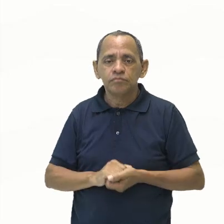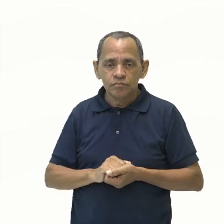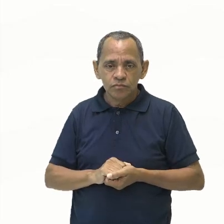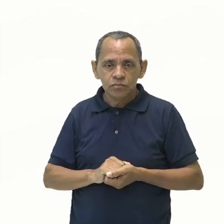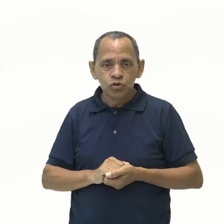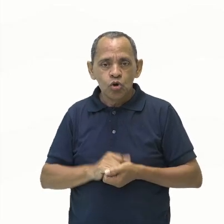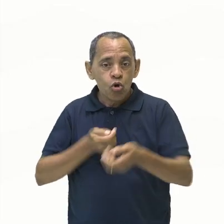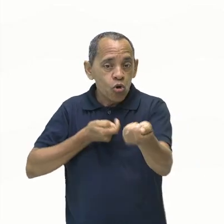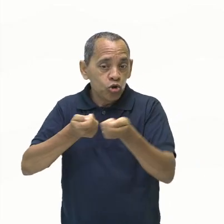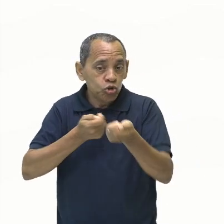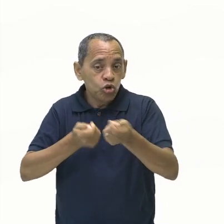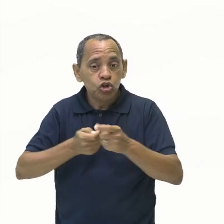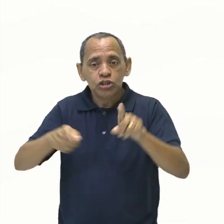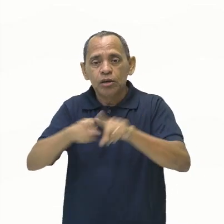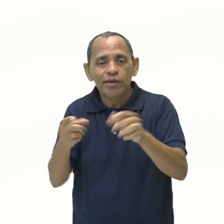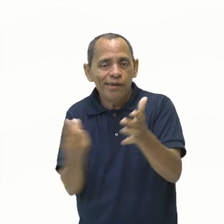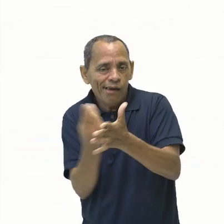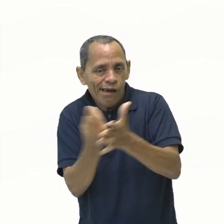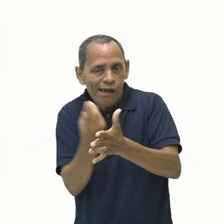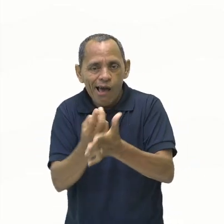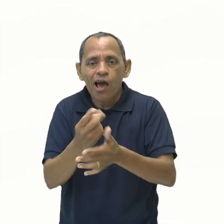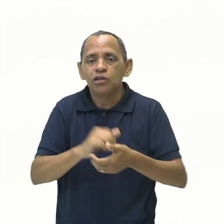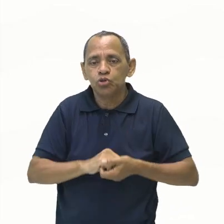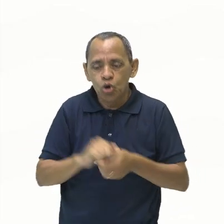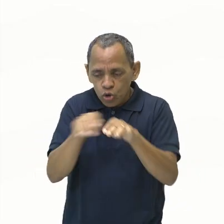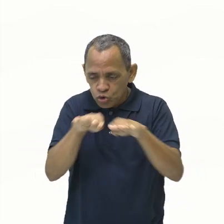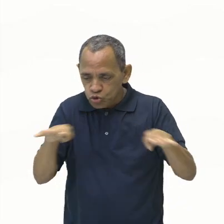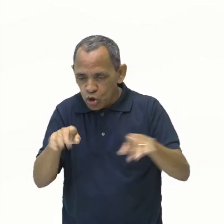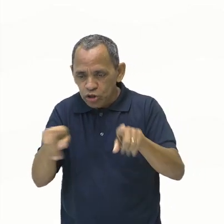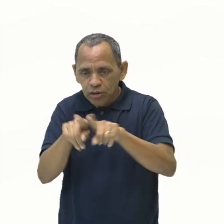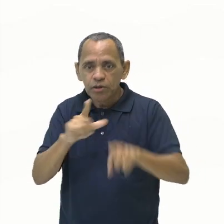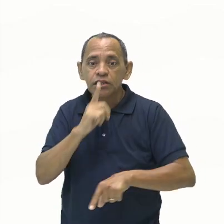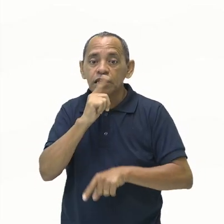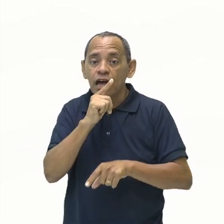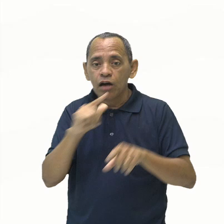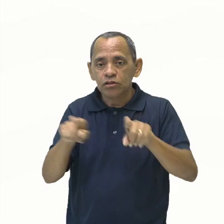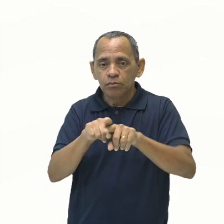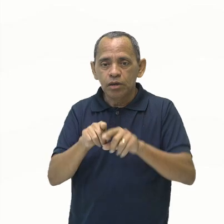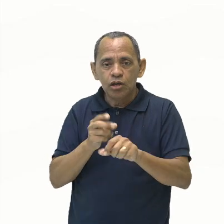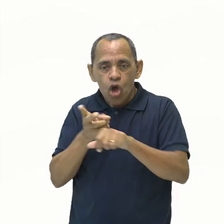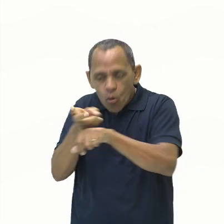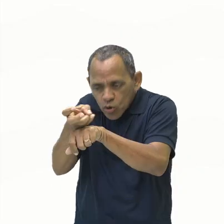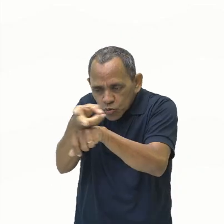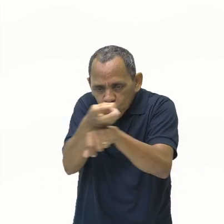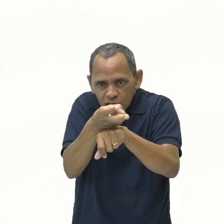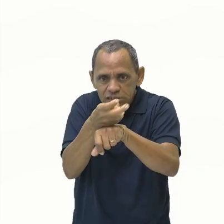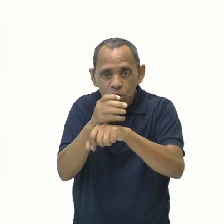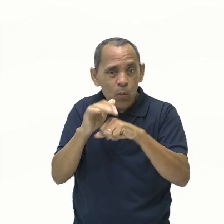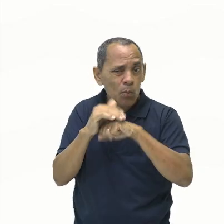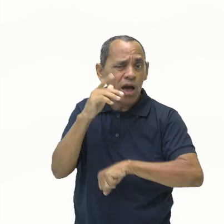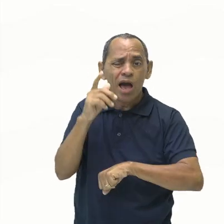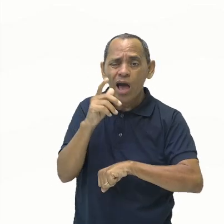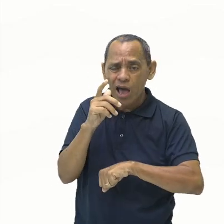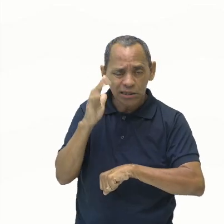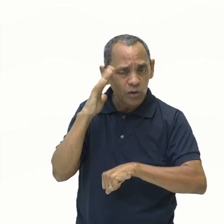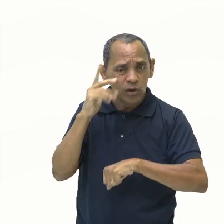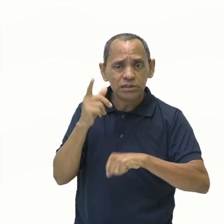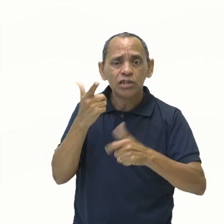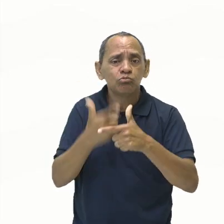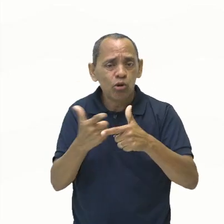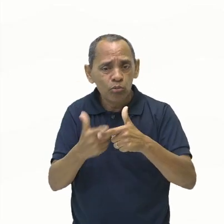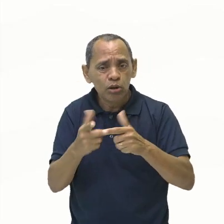solo e dos recursos hídricos, ou seja, uma exploração cada vez maior que vai ocasionar problemas